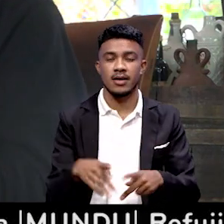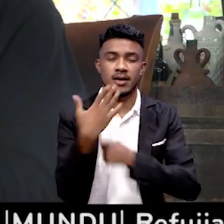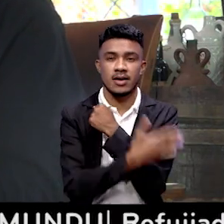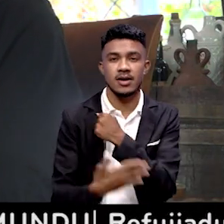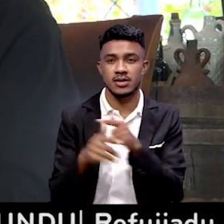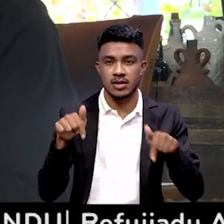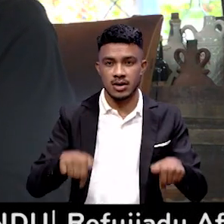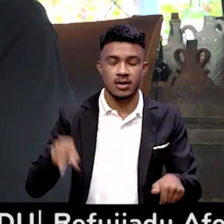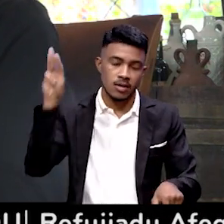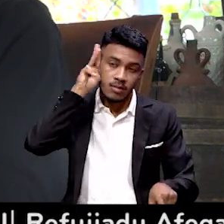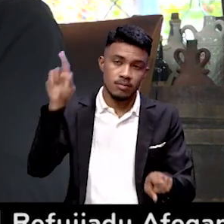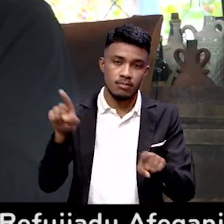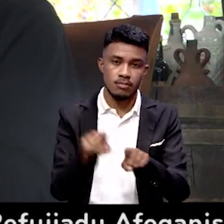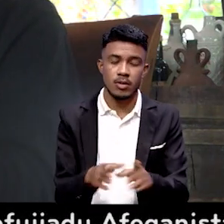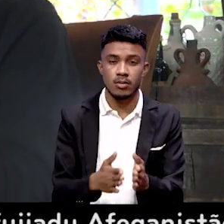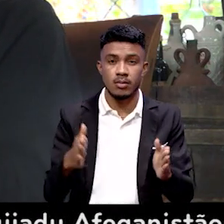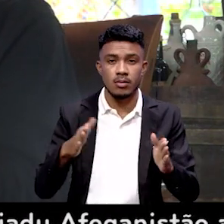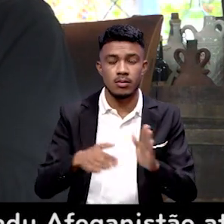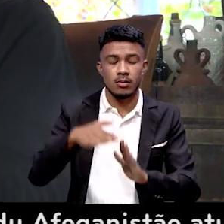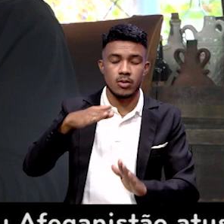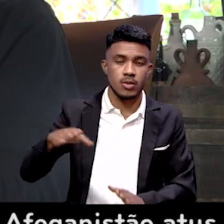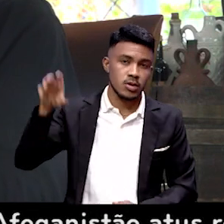Mão bota na halo vacina.